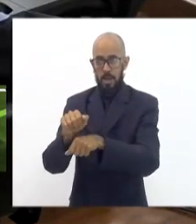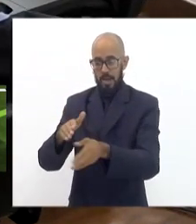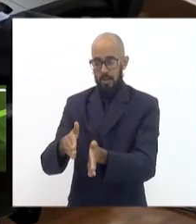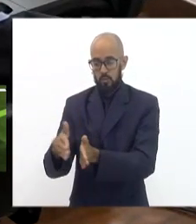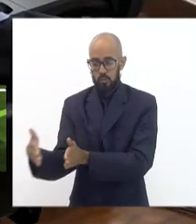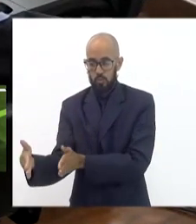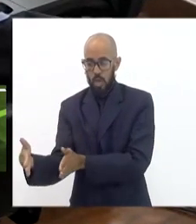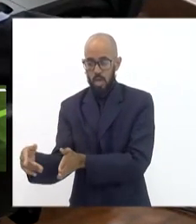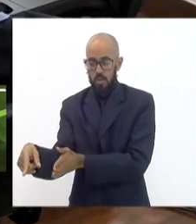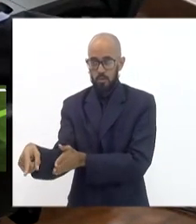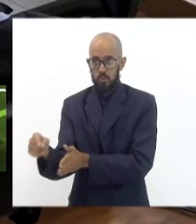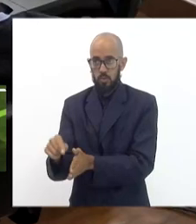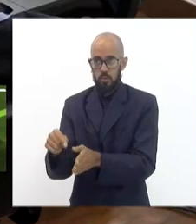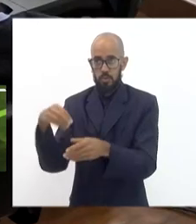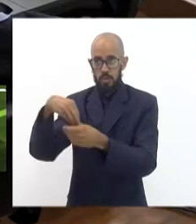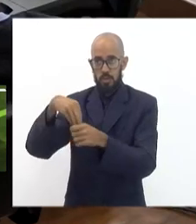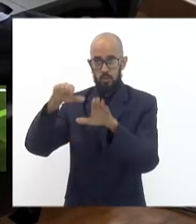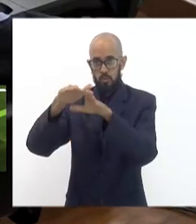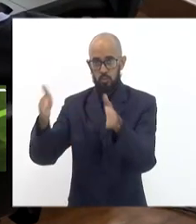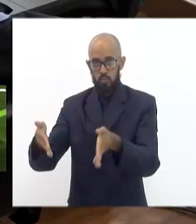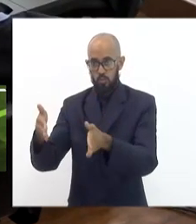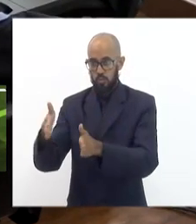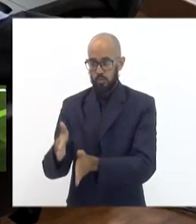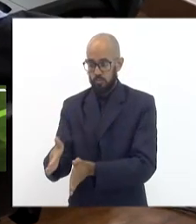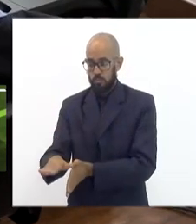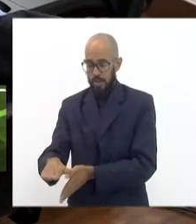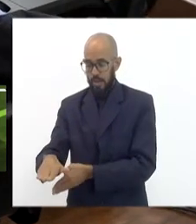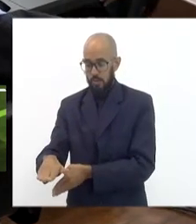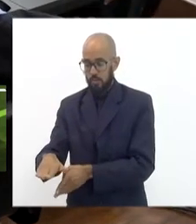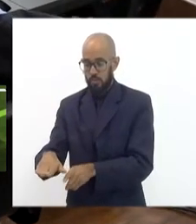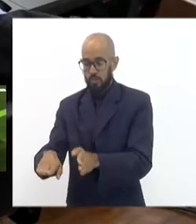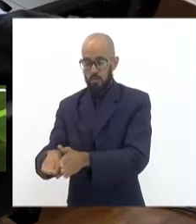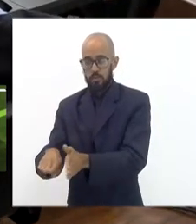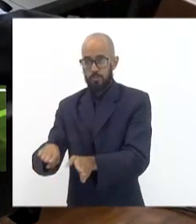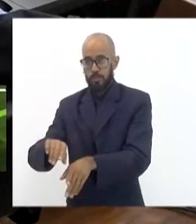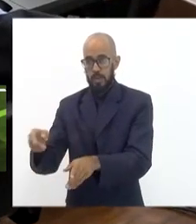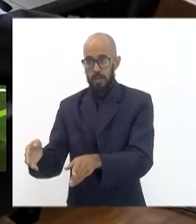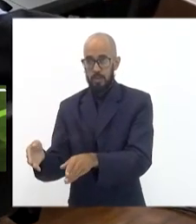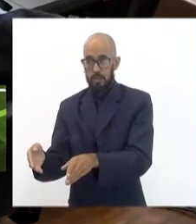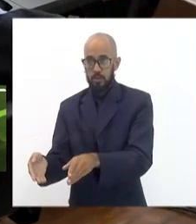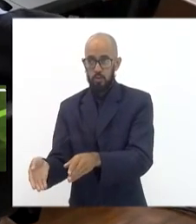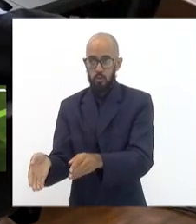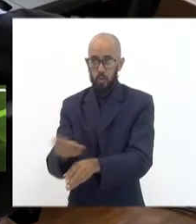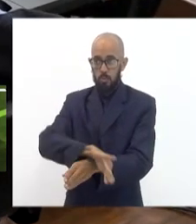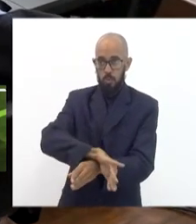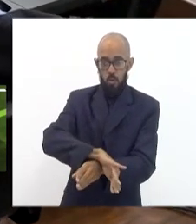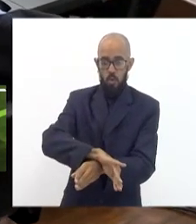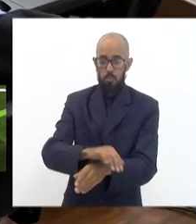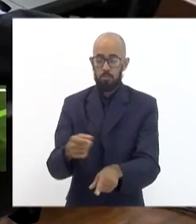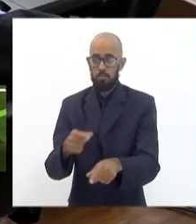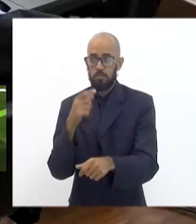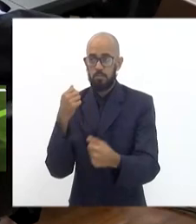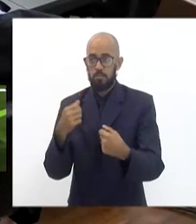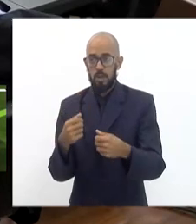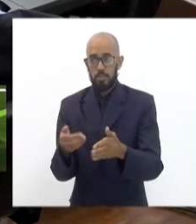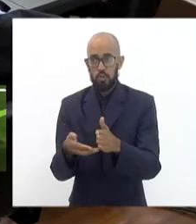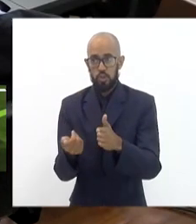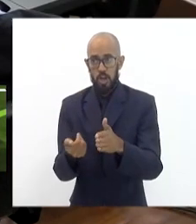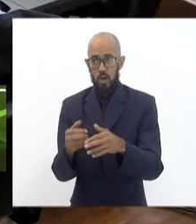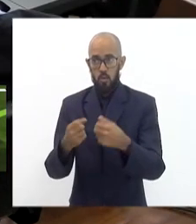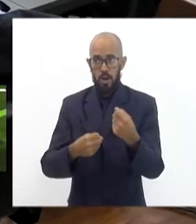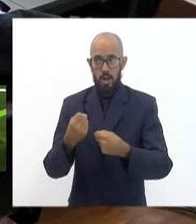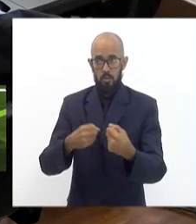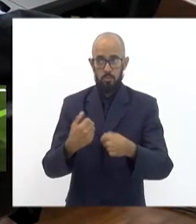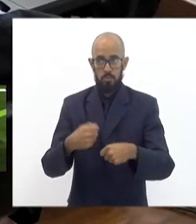ele tomou porque Arriou eu para tirar o carro eu tive que calçar primeiro